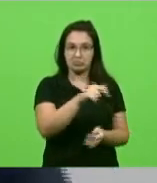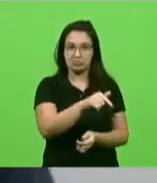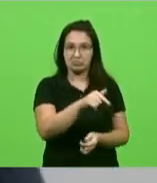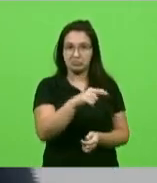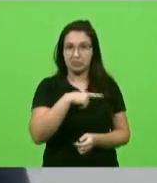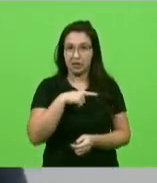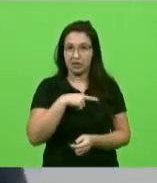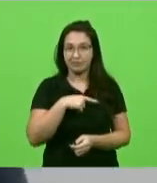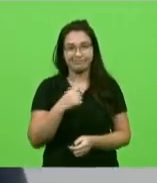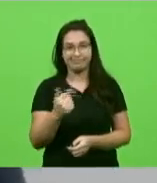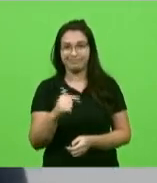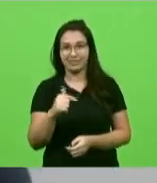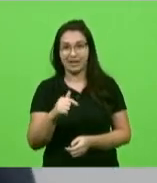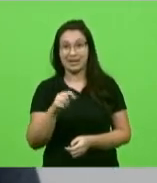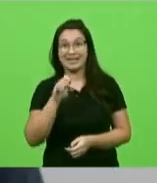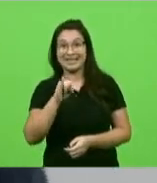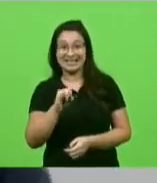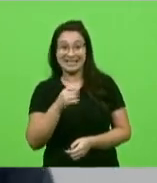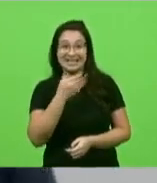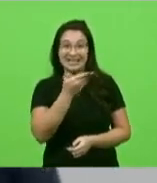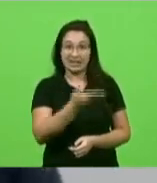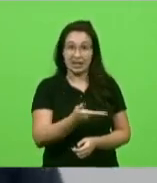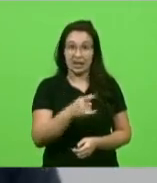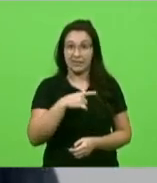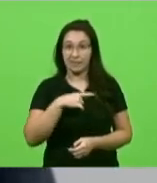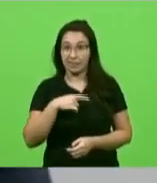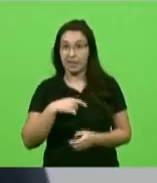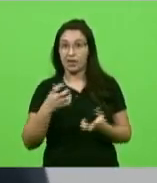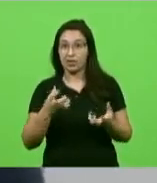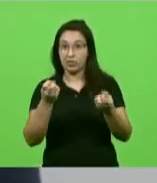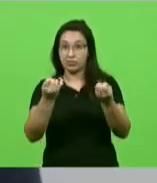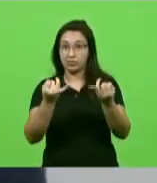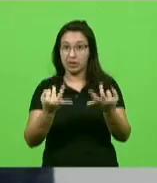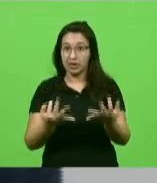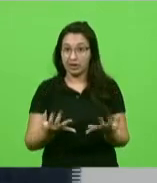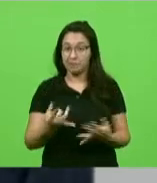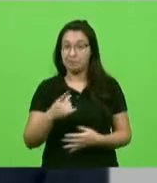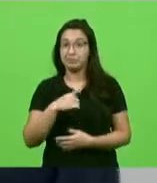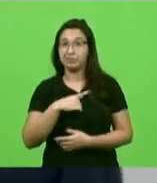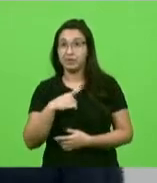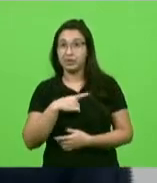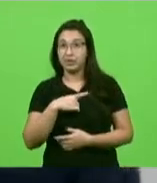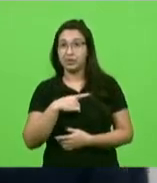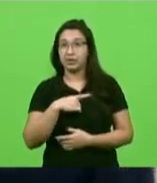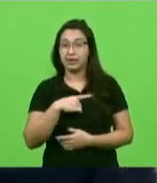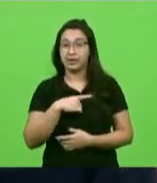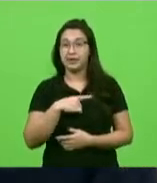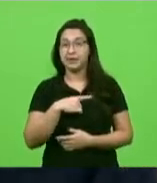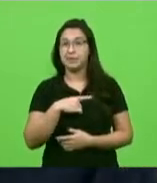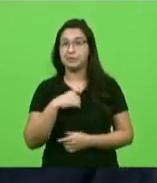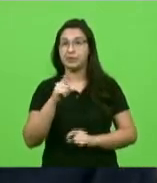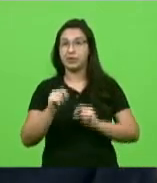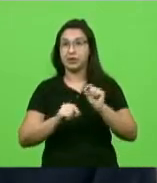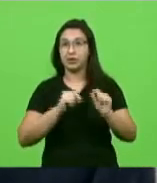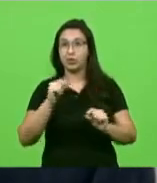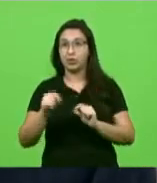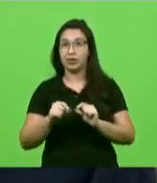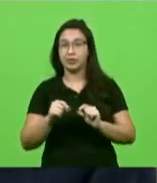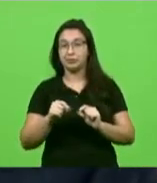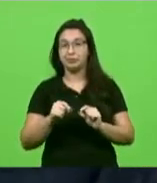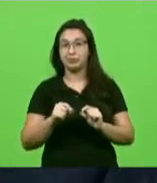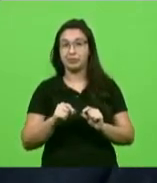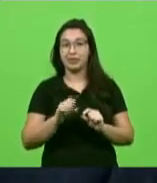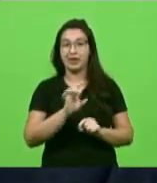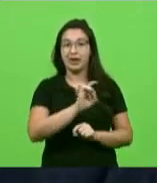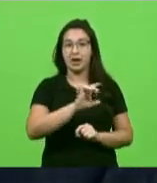estivesse, eu gostaria de dizer para os senhores que existe a reserva e a independência de